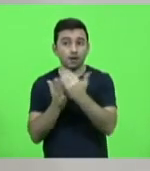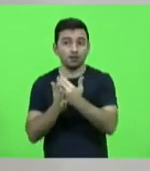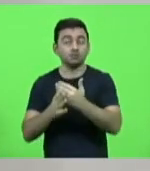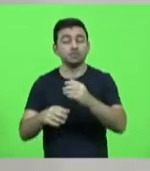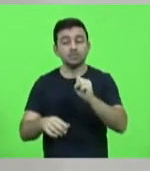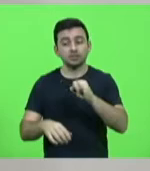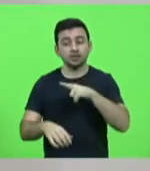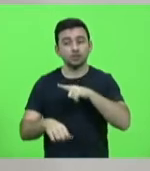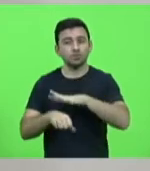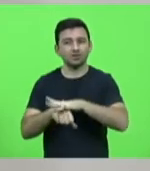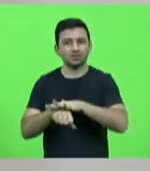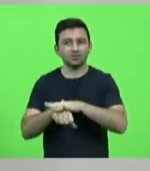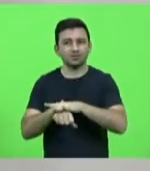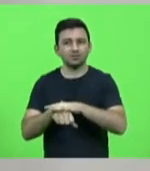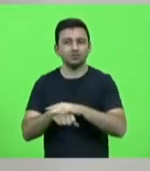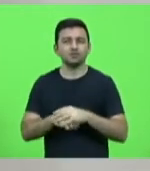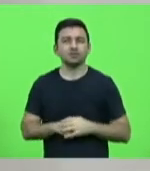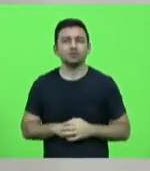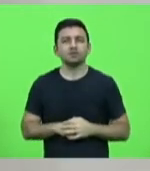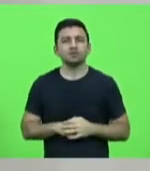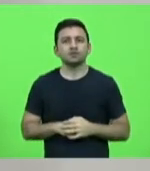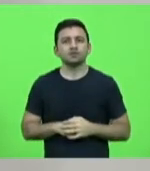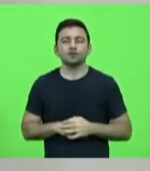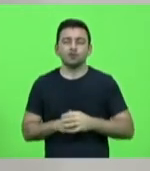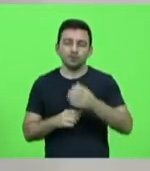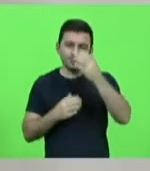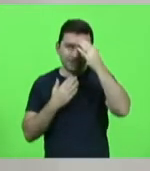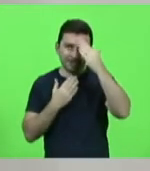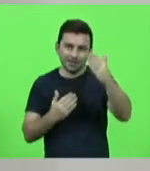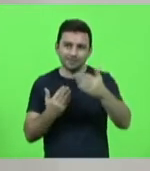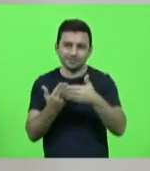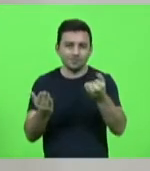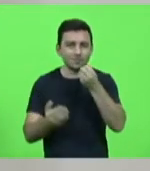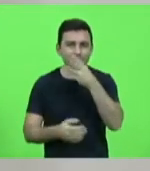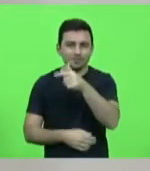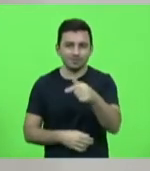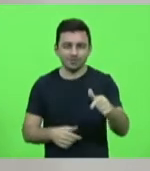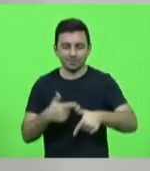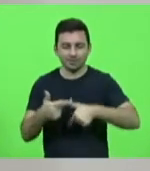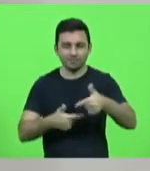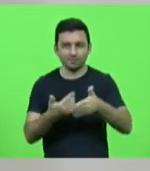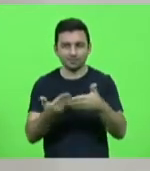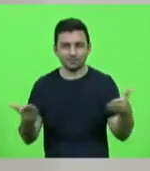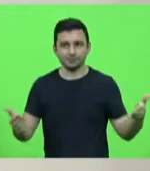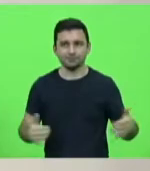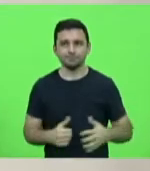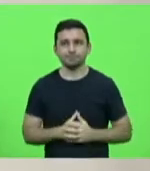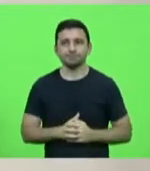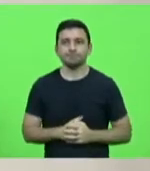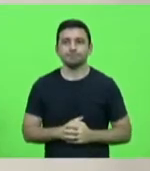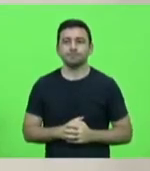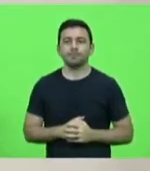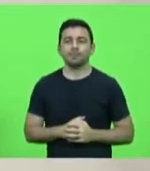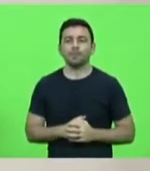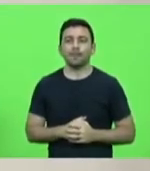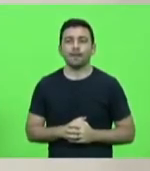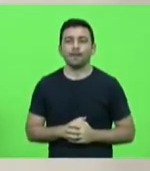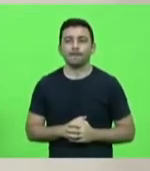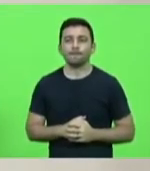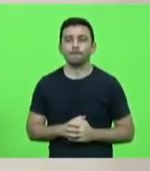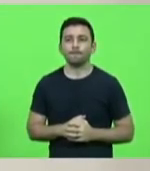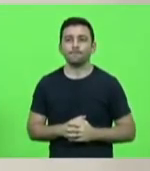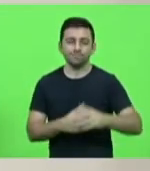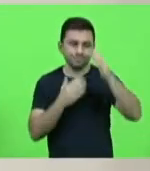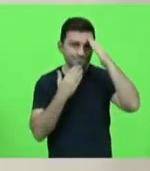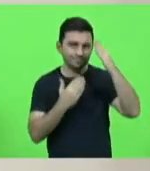comorbidade. Muito obrigado e uma boa semana de trabalhos a todos nós. Obrigado,